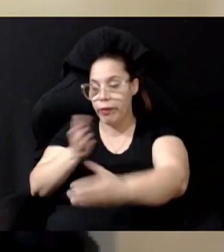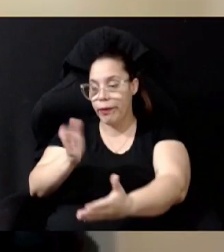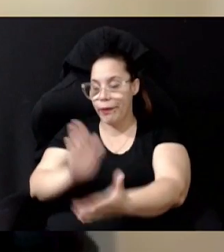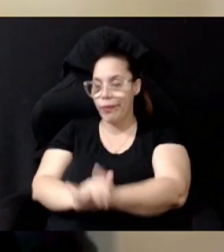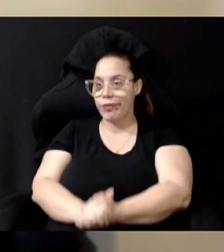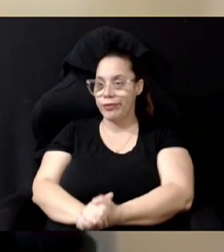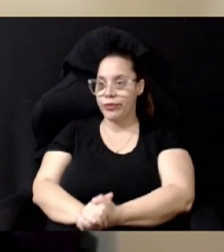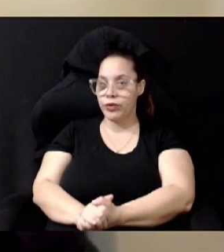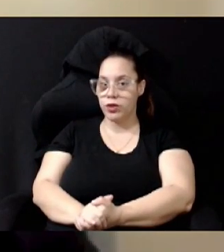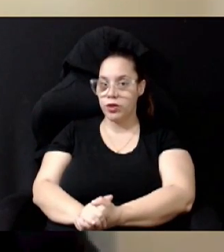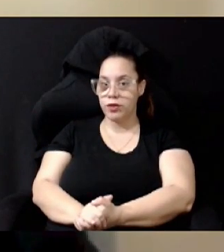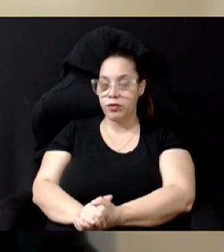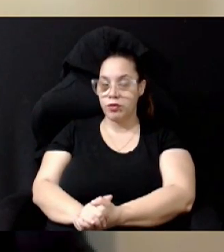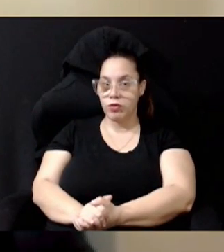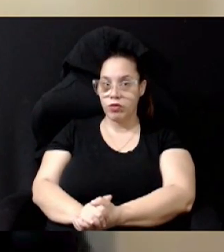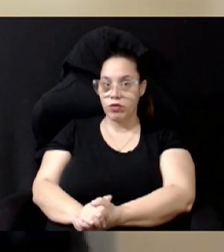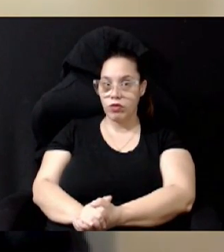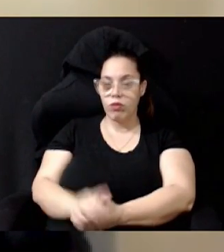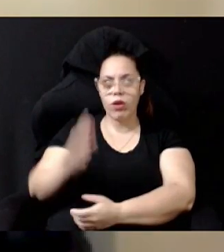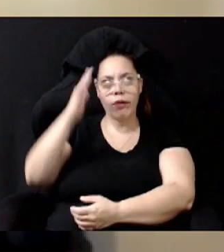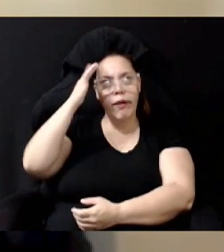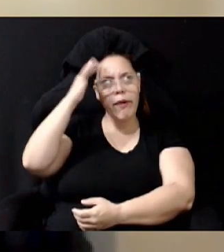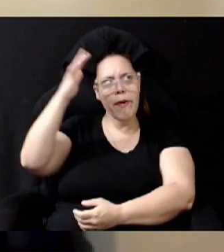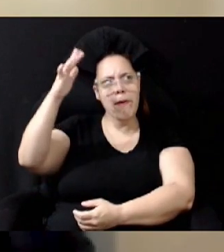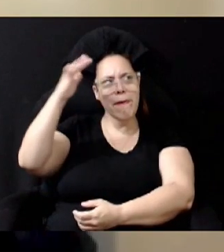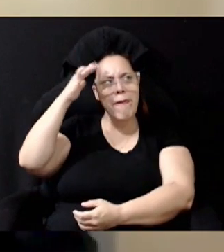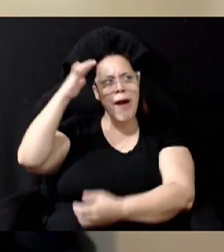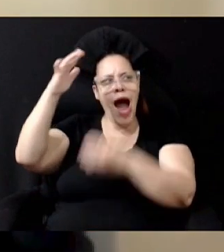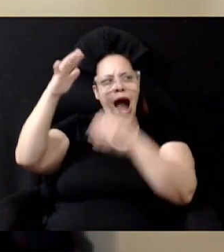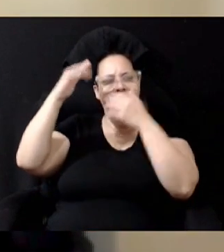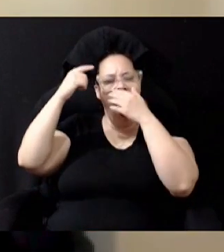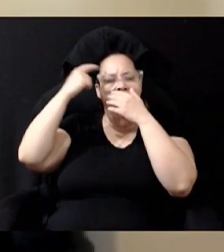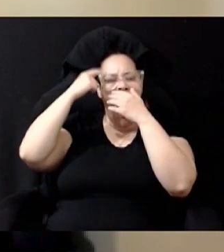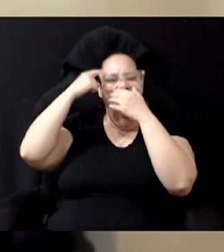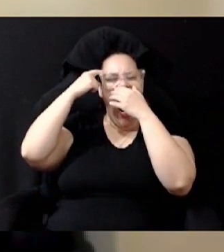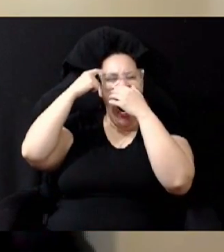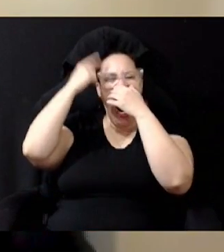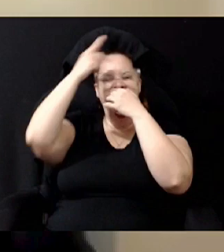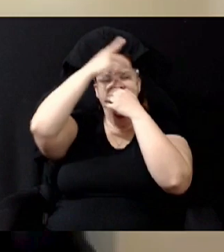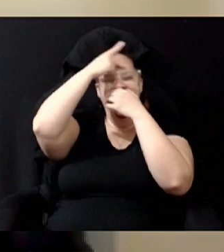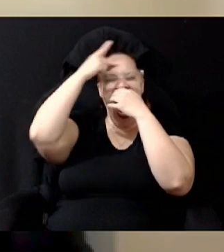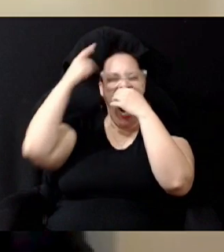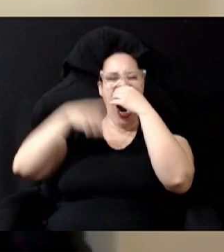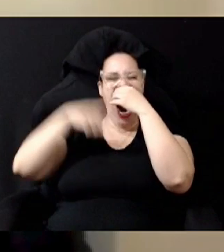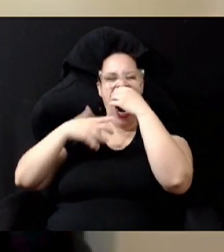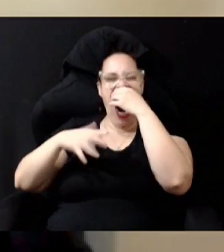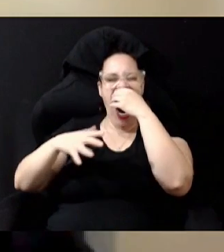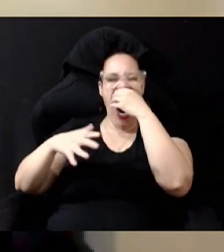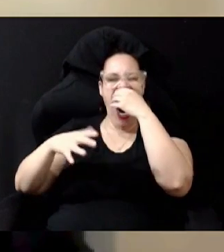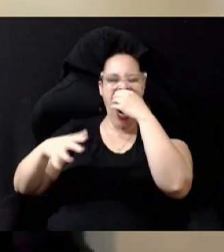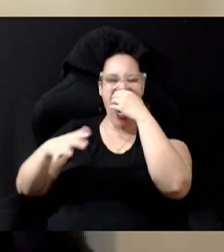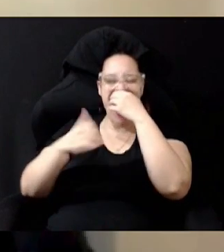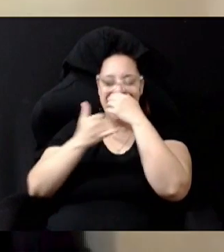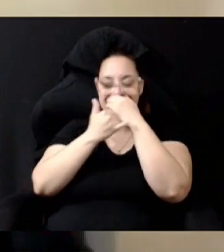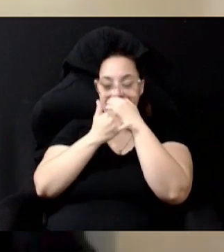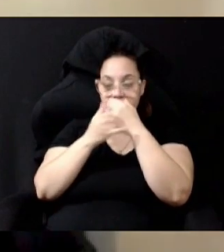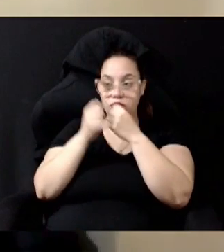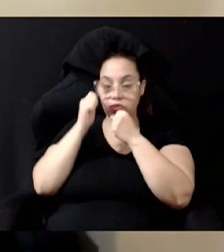Vamos tentar imaginar uma pessoa que tem Parkinson. Se uma pessoa que tem Parkinson e tem uma crise de